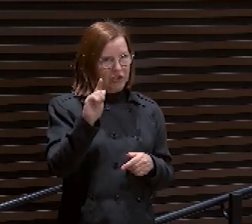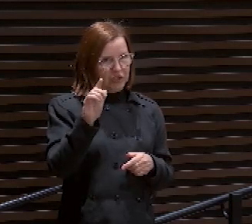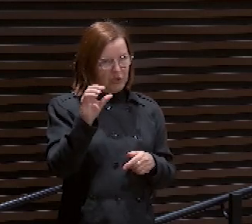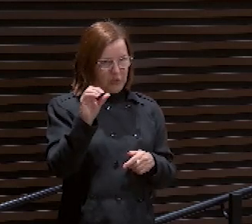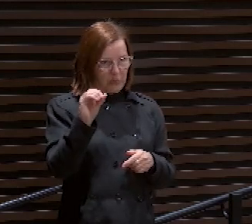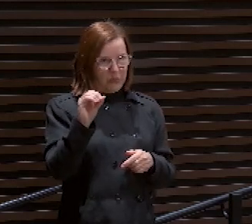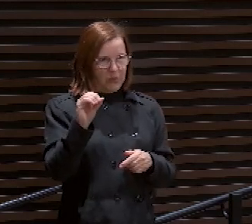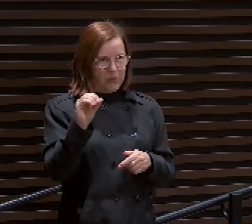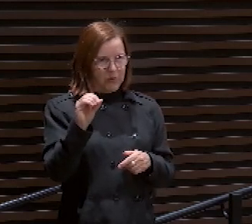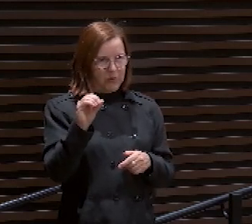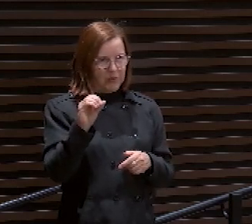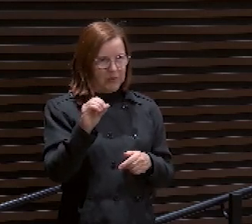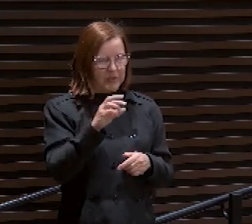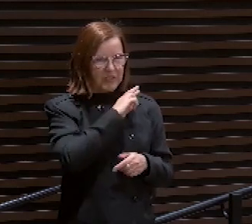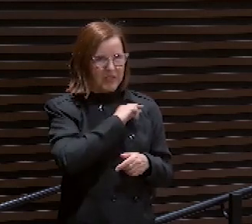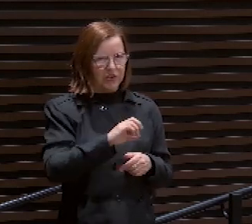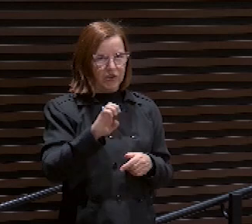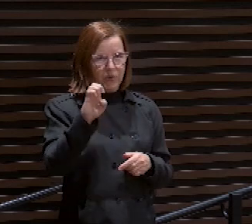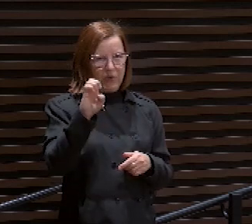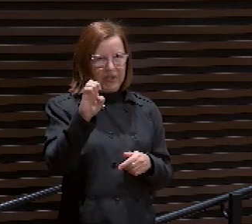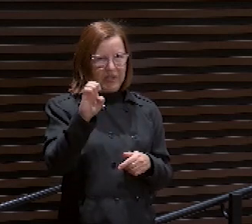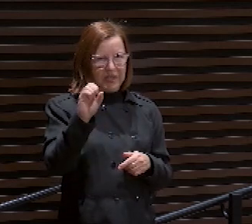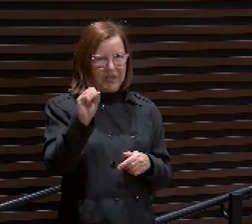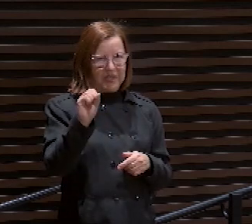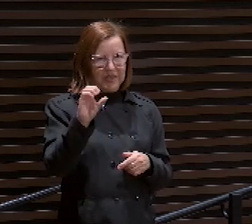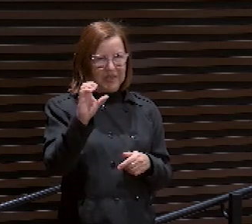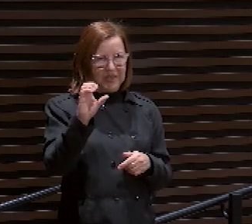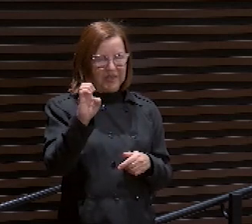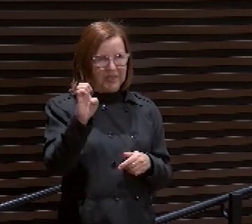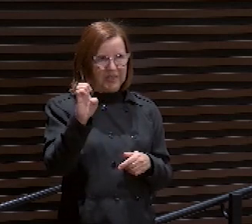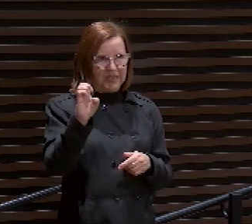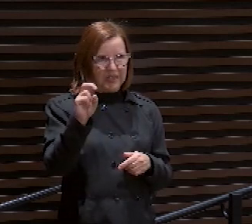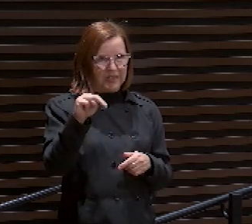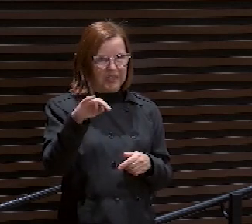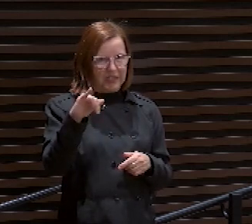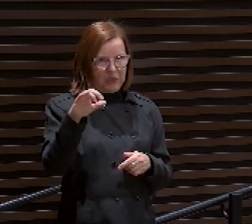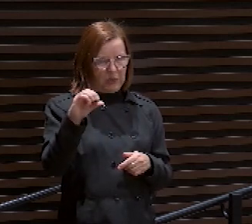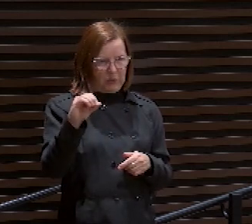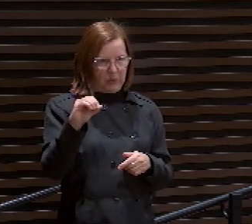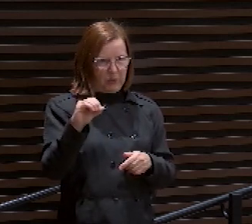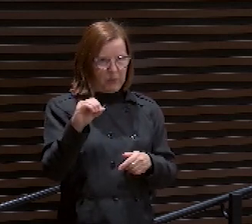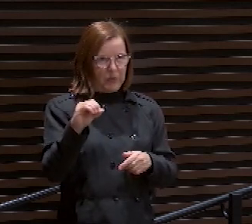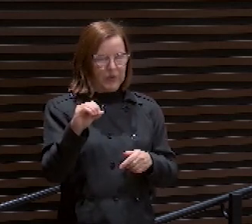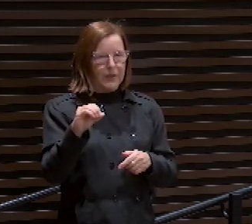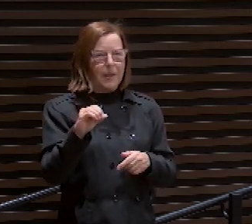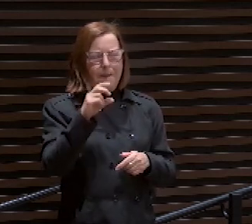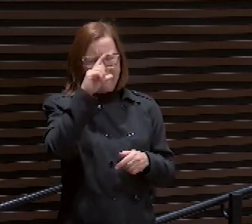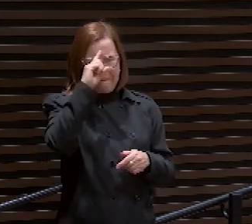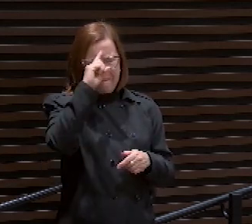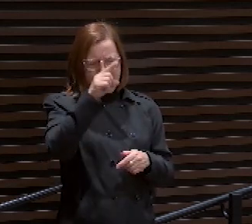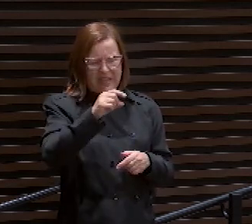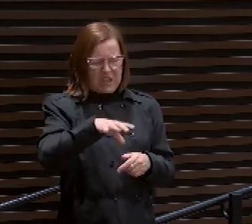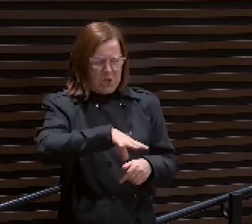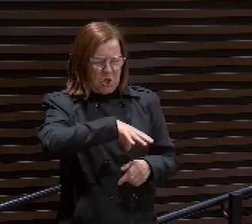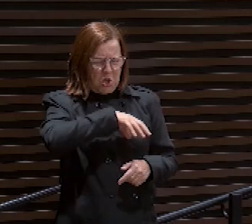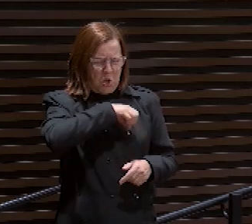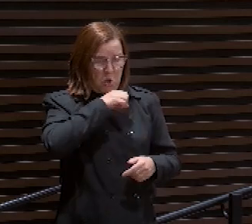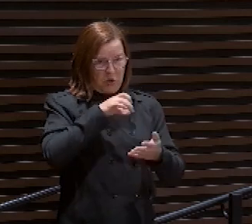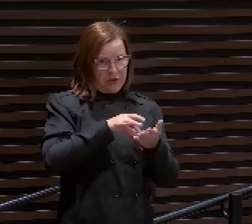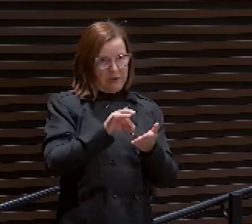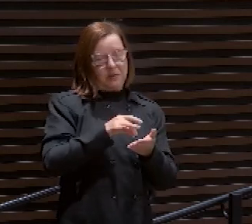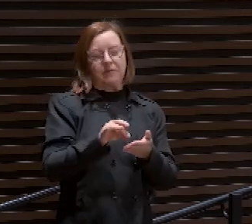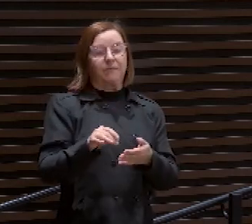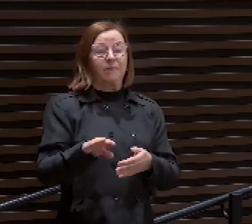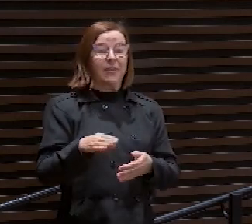inimigos. Na máxima dos fariseus, a mesma coisa. Então aqueles ouvintes estavam familiarizados com as